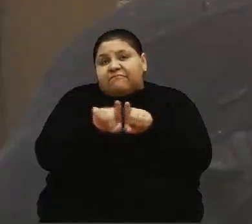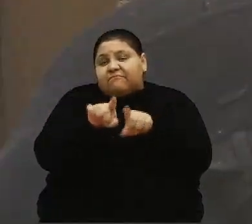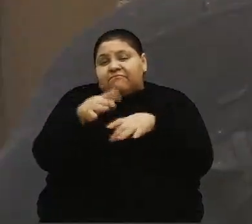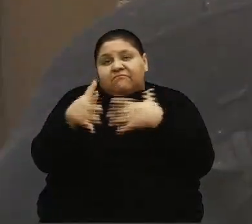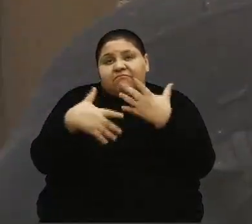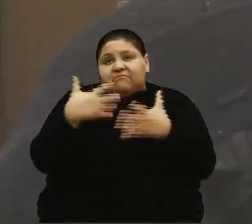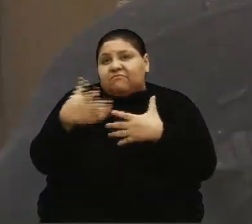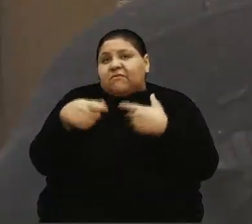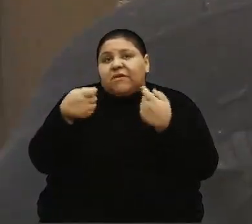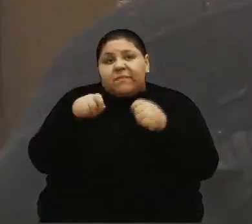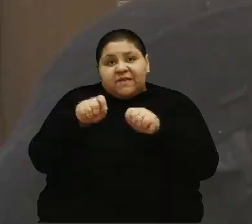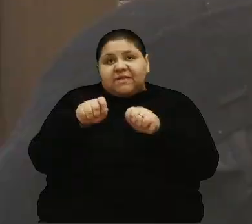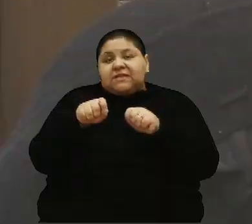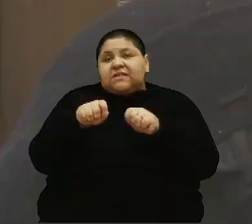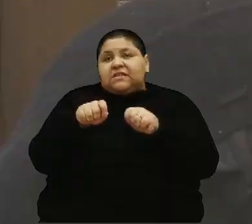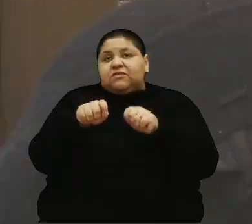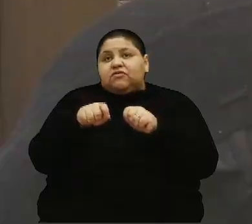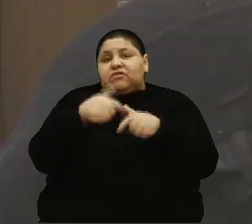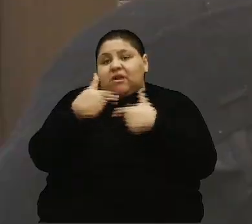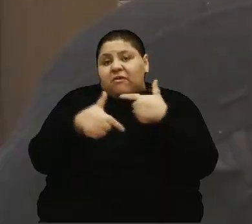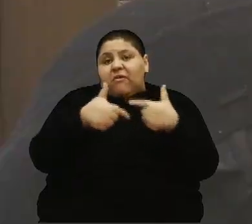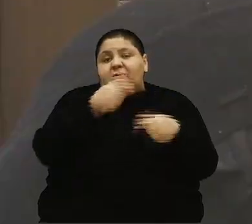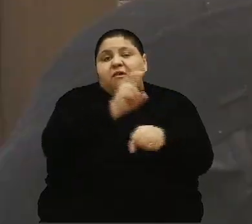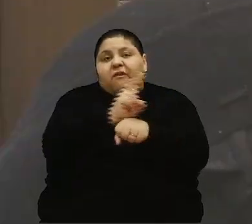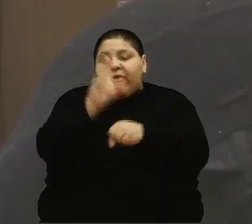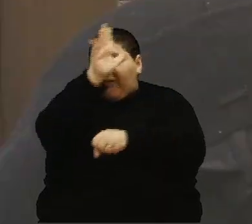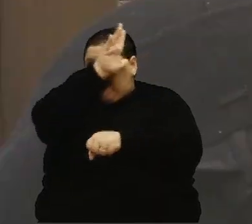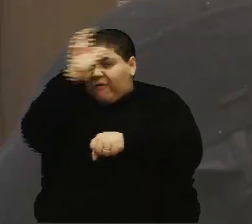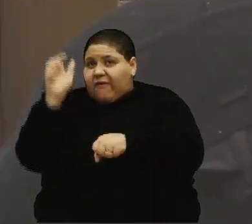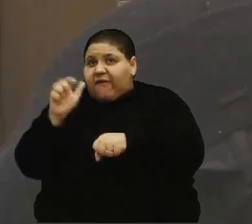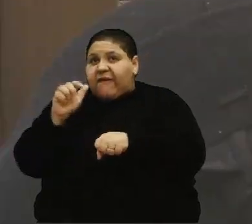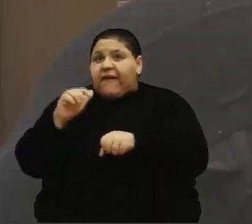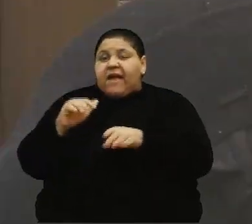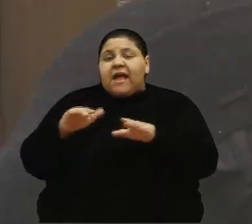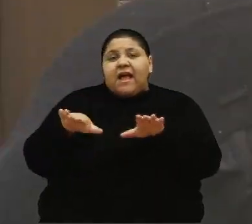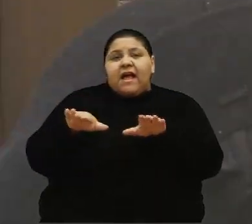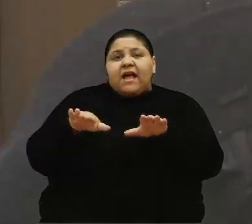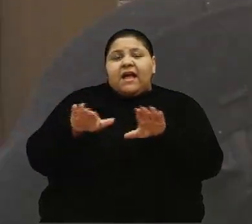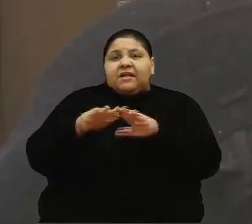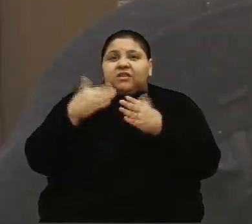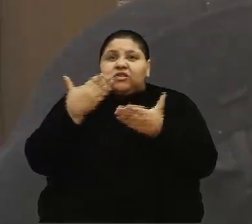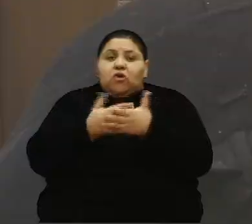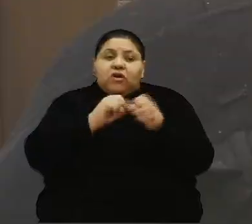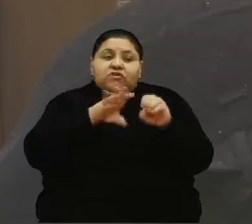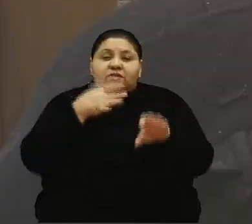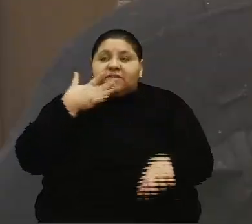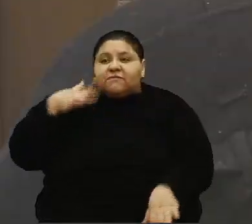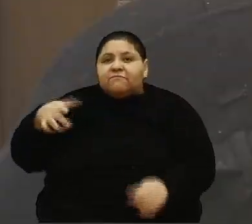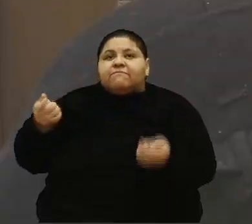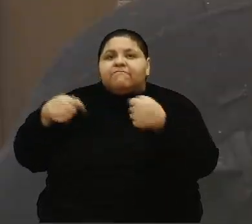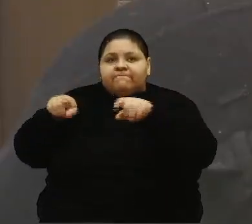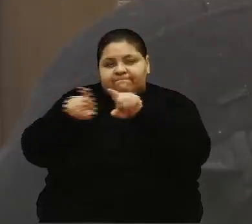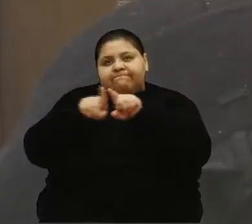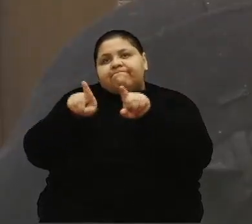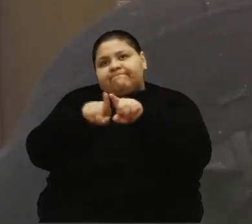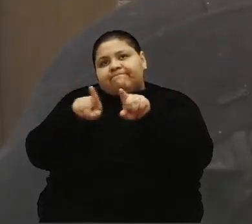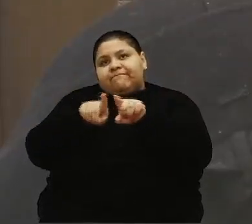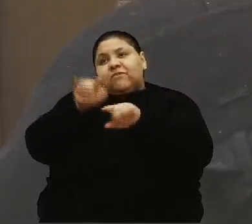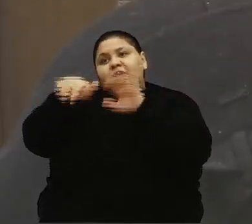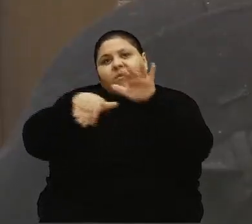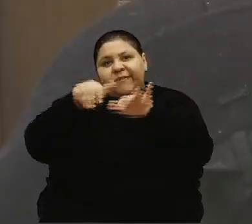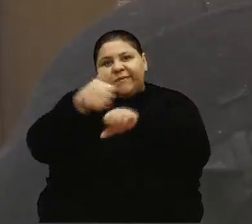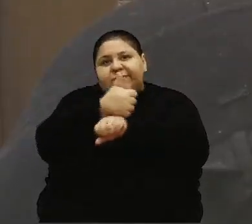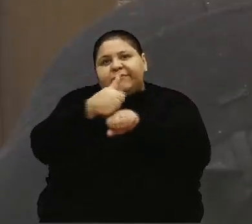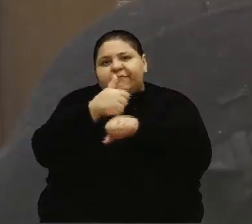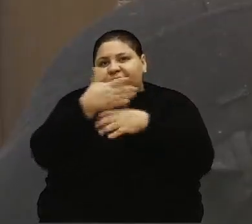acabam demandando da guarda. A questão das escolinhas municipais, né? Então, a gente precisa realmente do chamamento dos